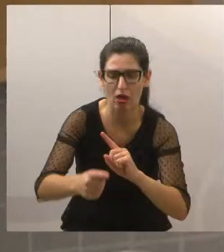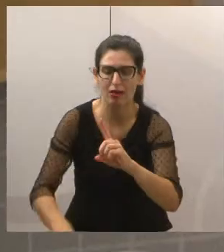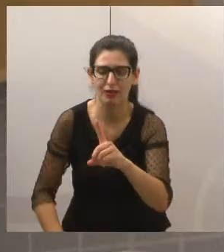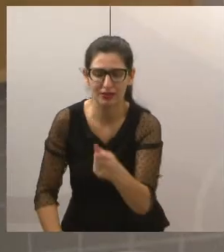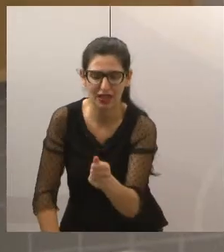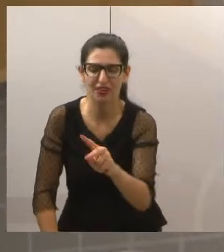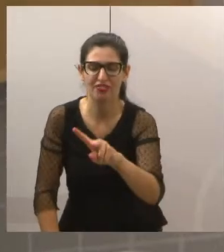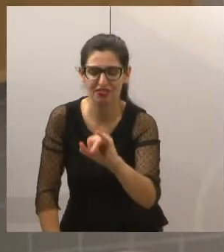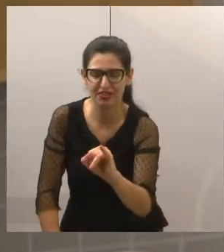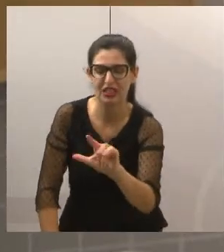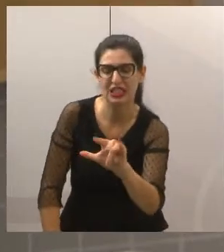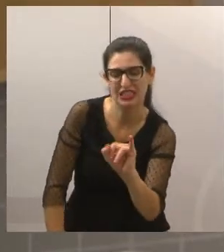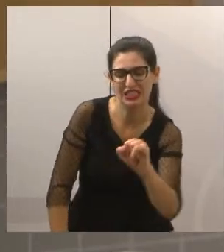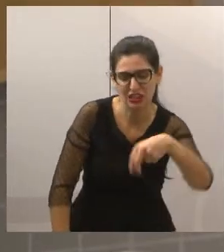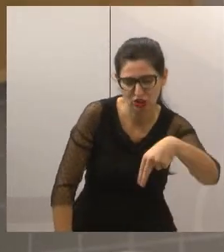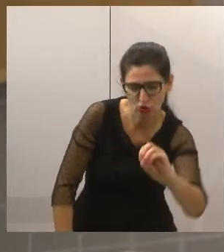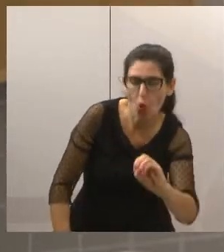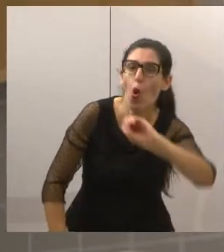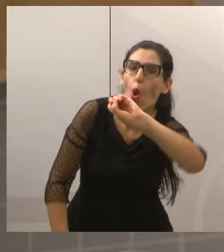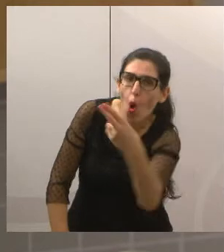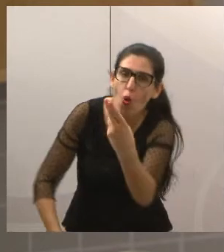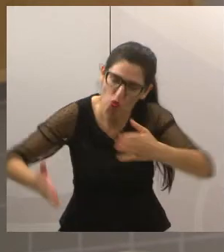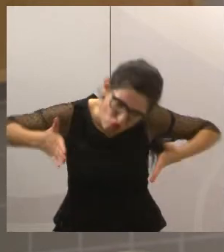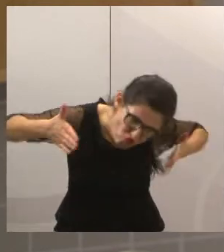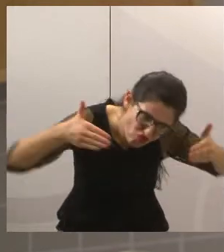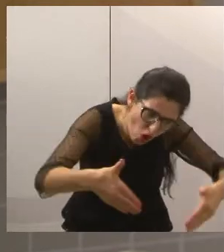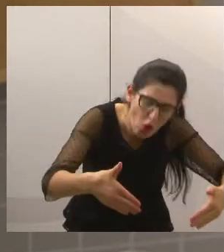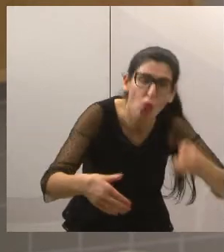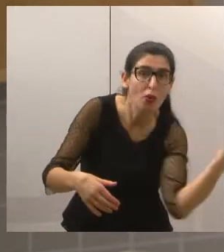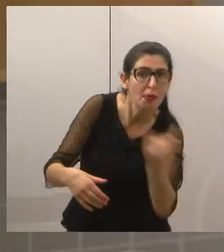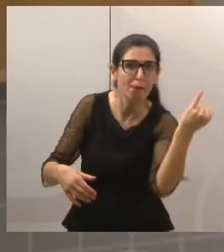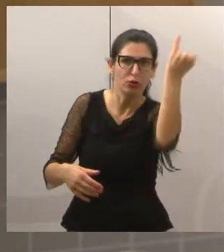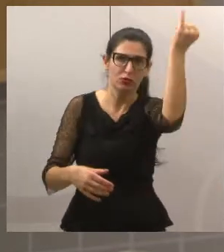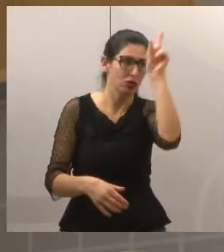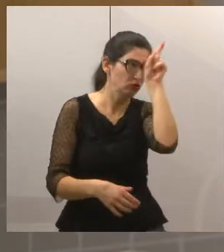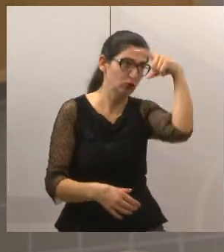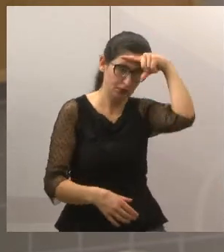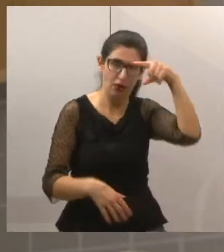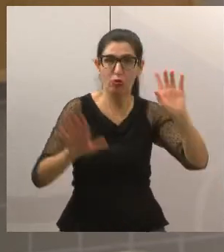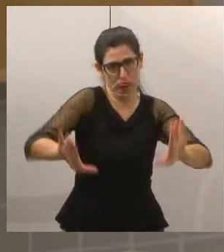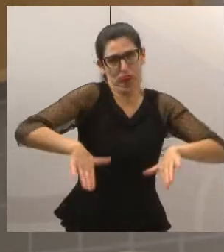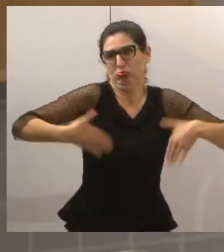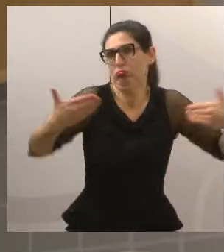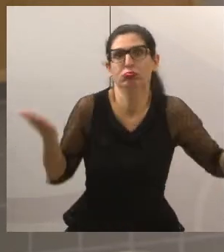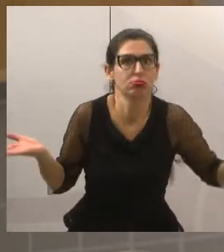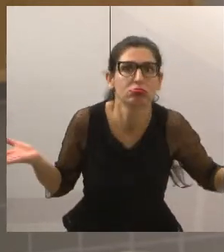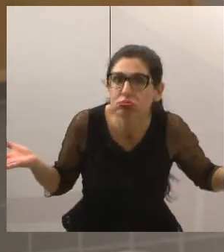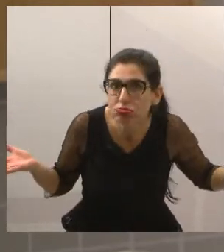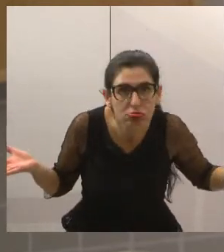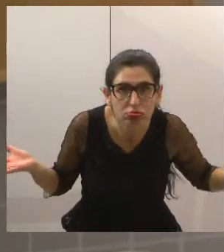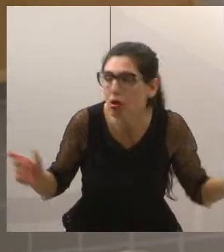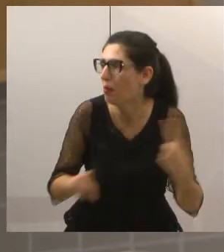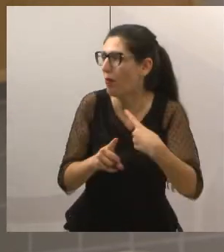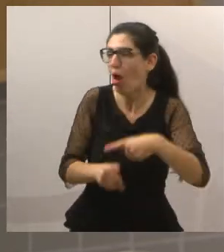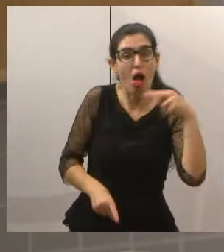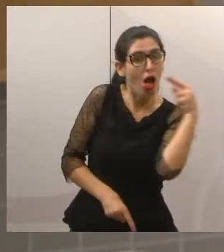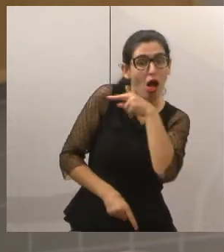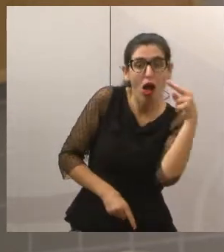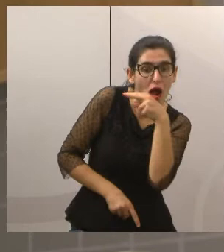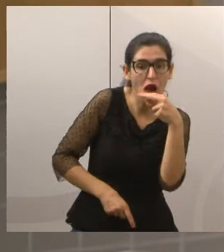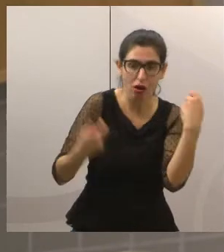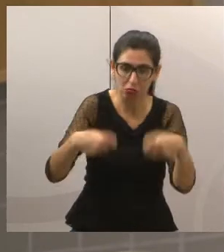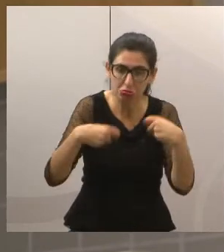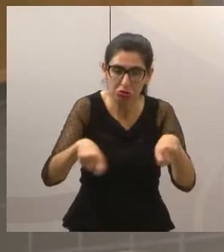com taxas baixas, para a execução de infraestrutura, porque o gasto social ele é urgente e ele demanda a todo